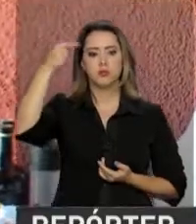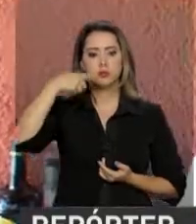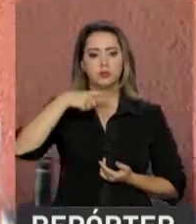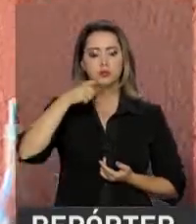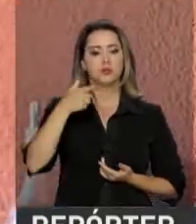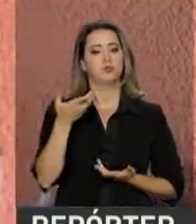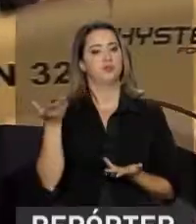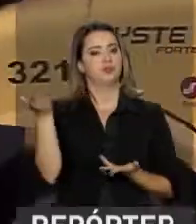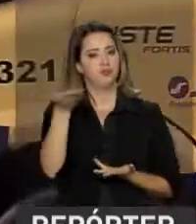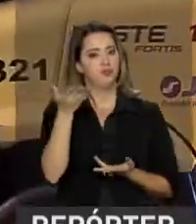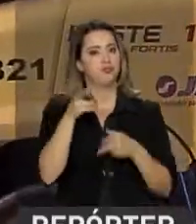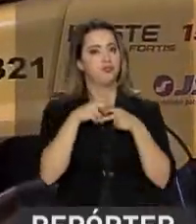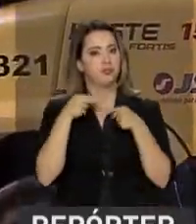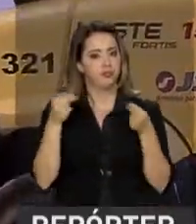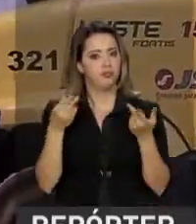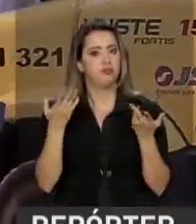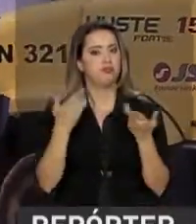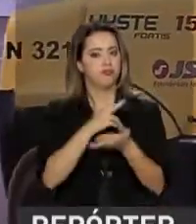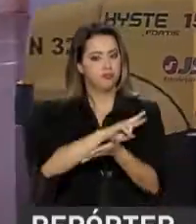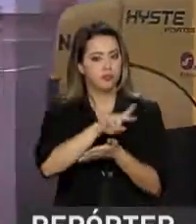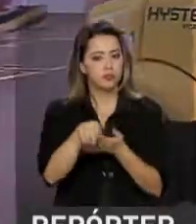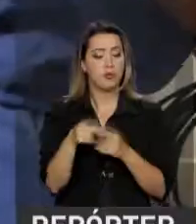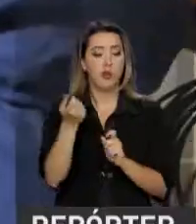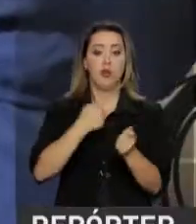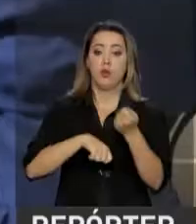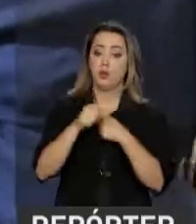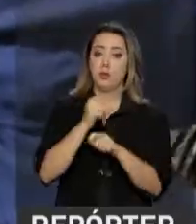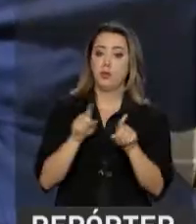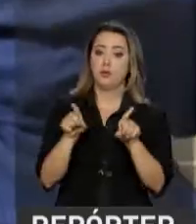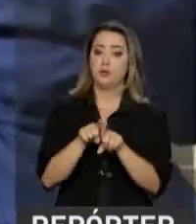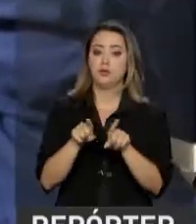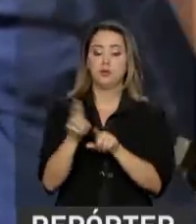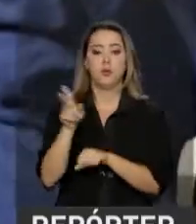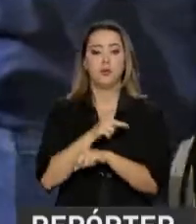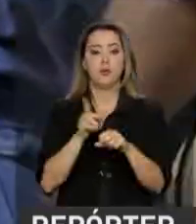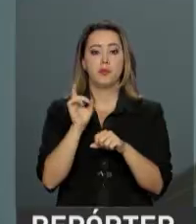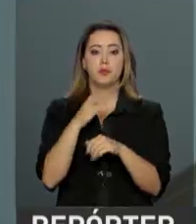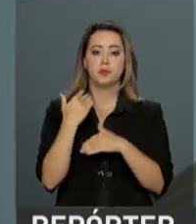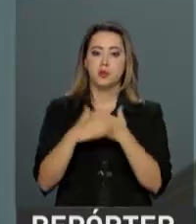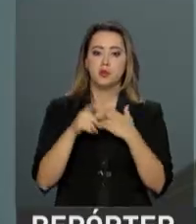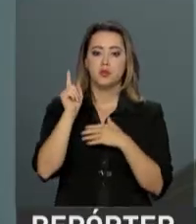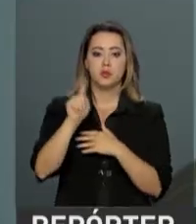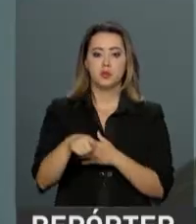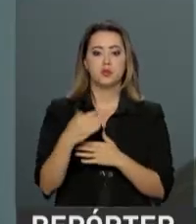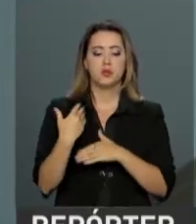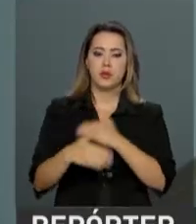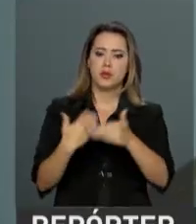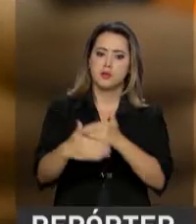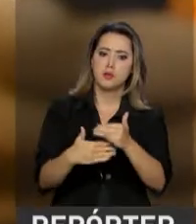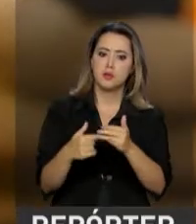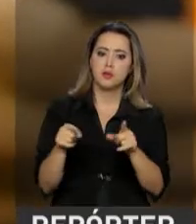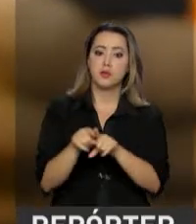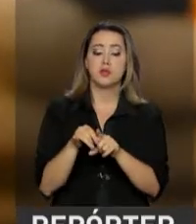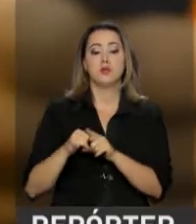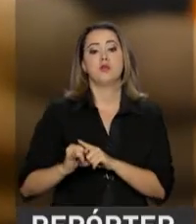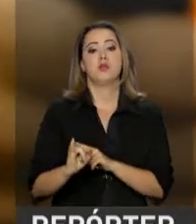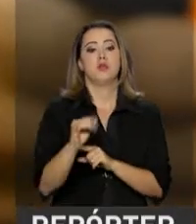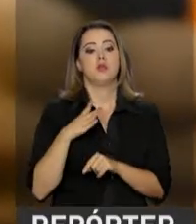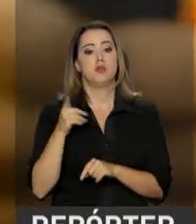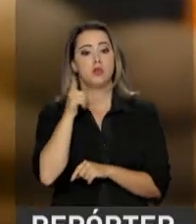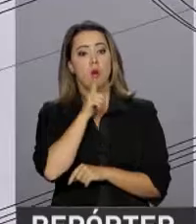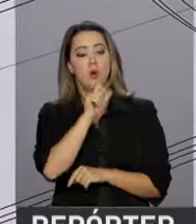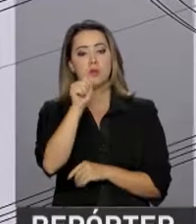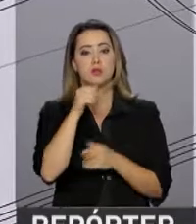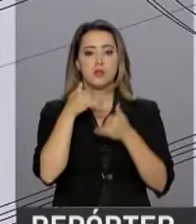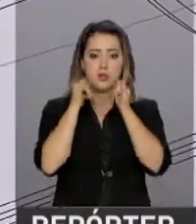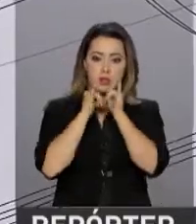restaurantes para além do setor econômico isso só pode ser considerado desenvolvido se o alcance de